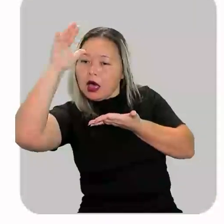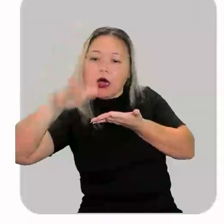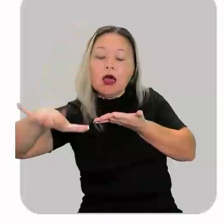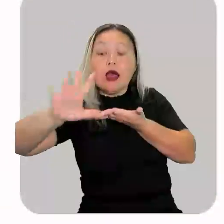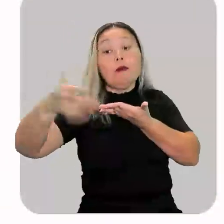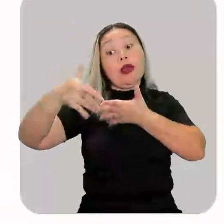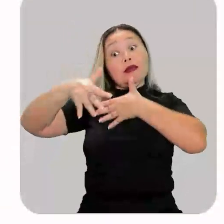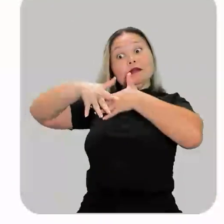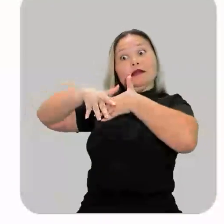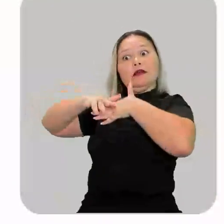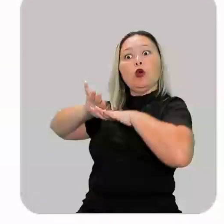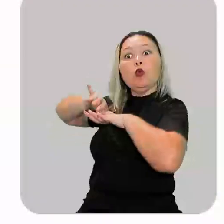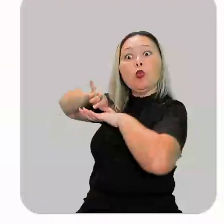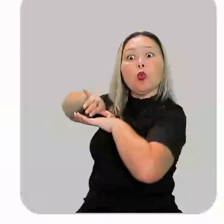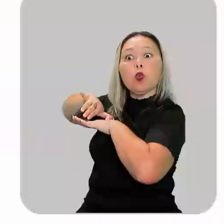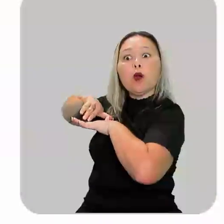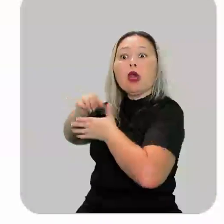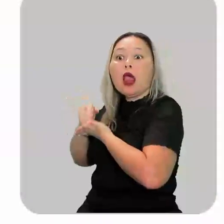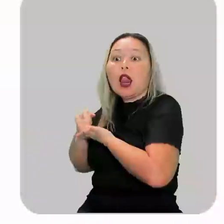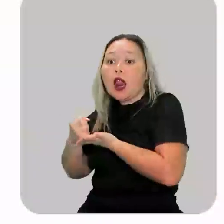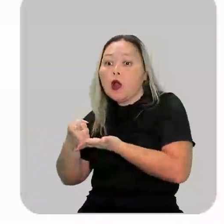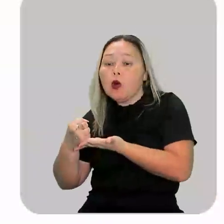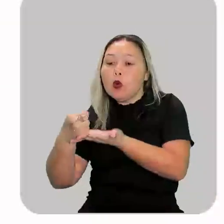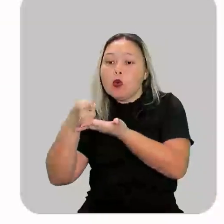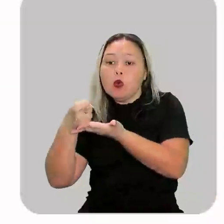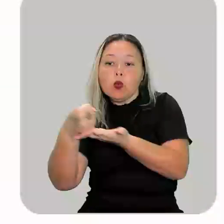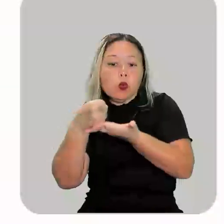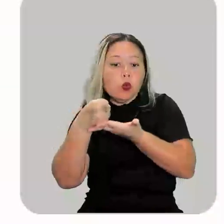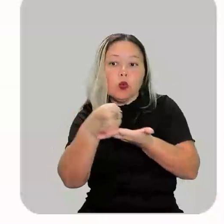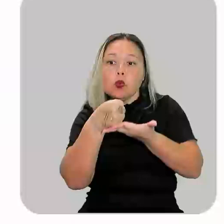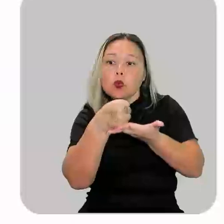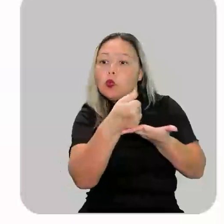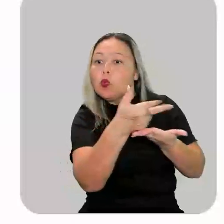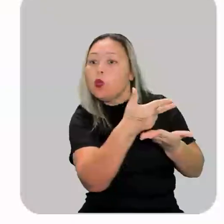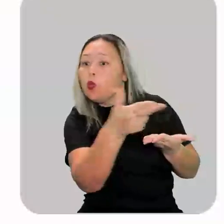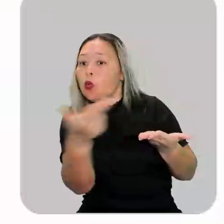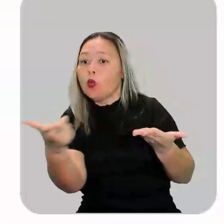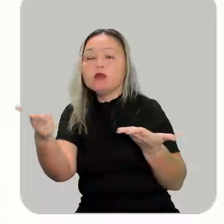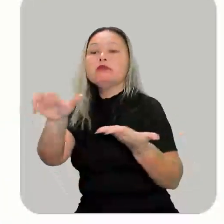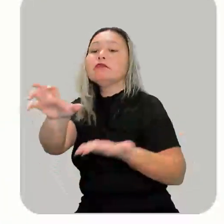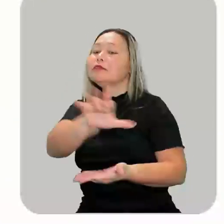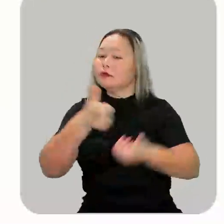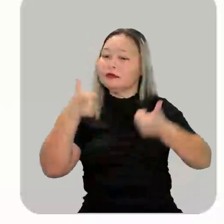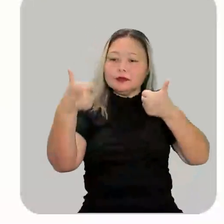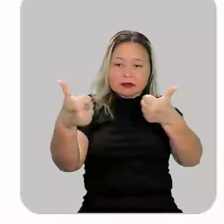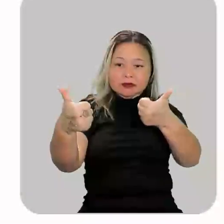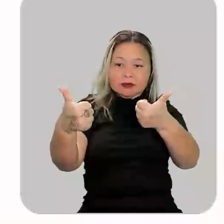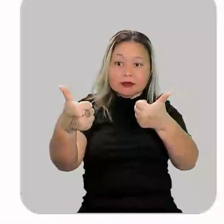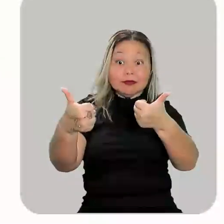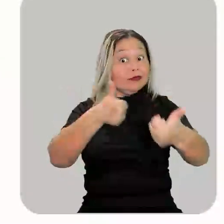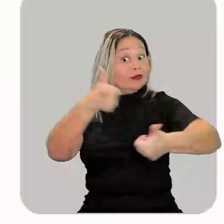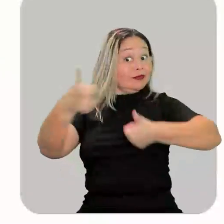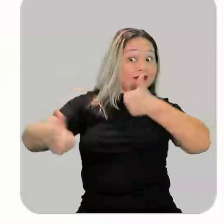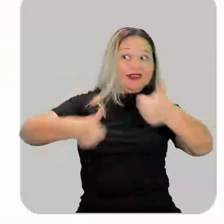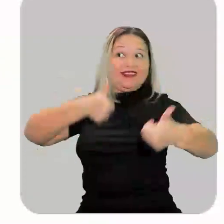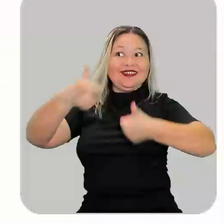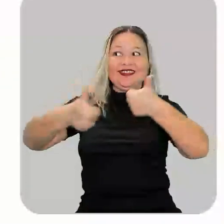fica sozinha, mas ela dá suporte para muitas outras, né? Isso mesmo. Tá joia?